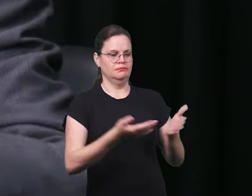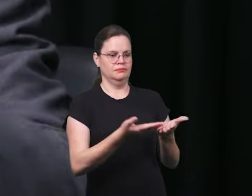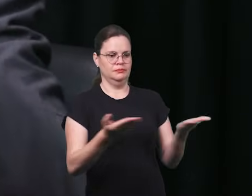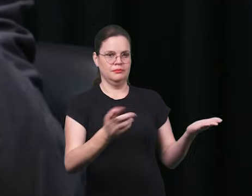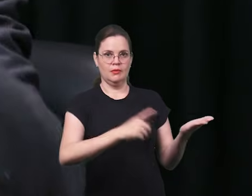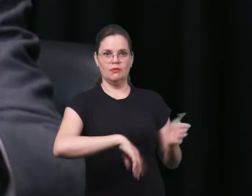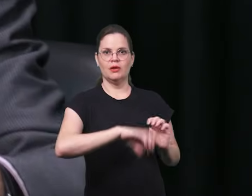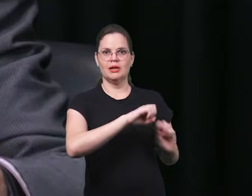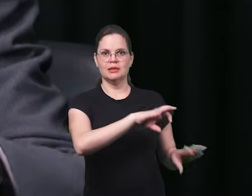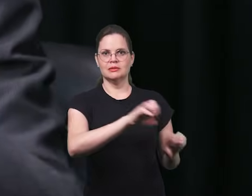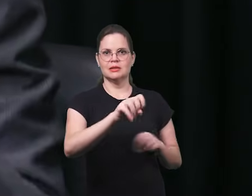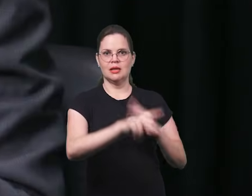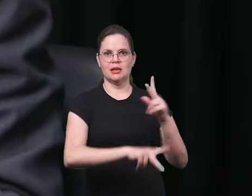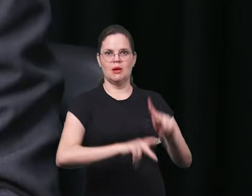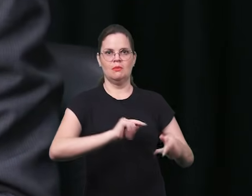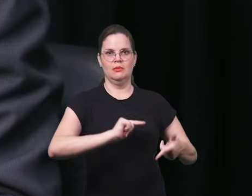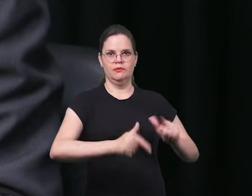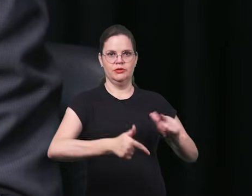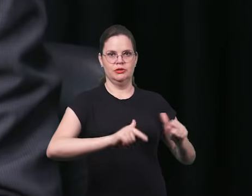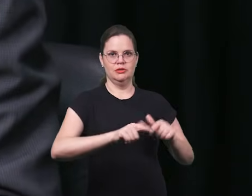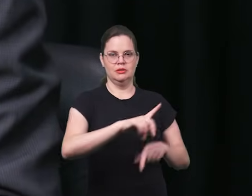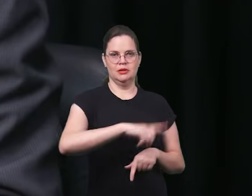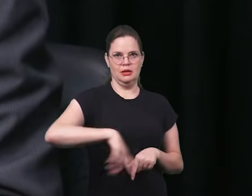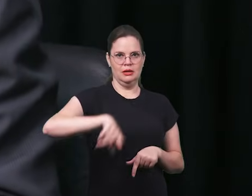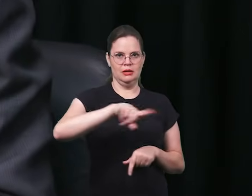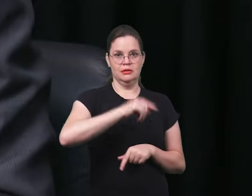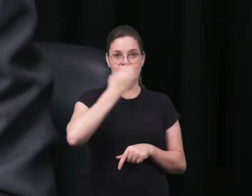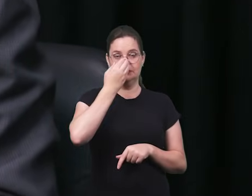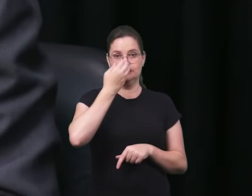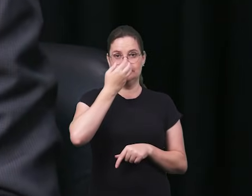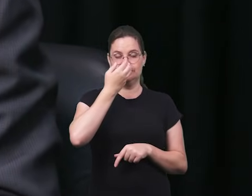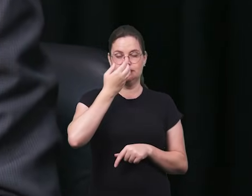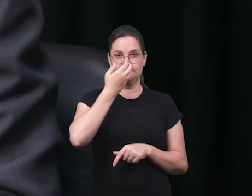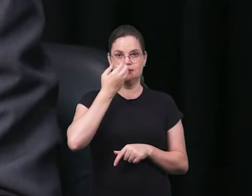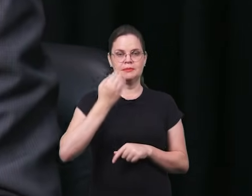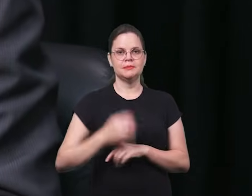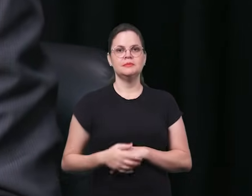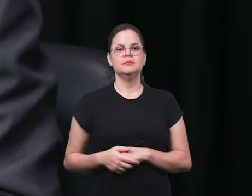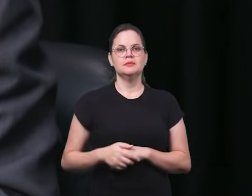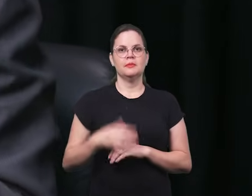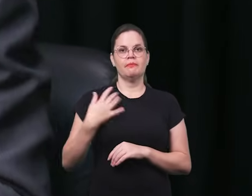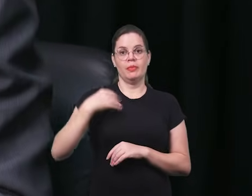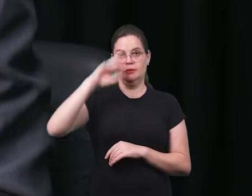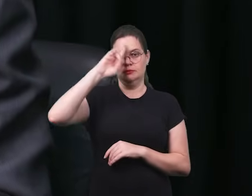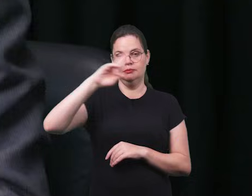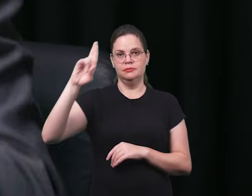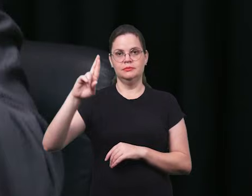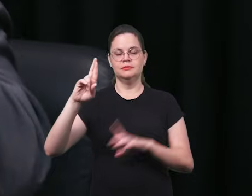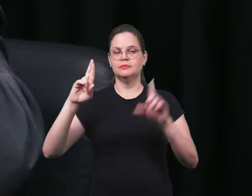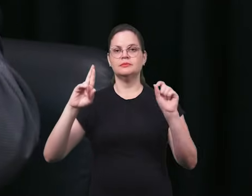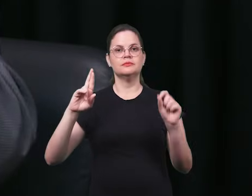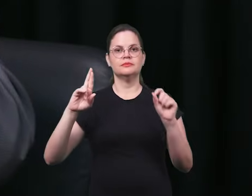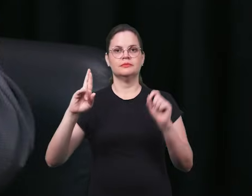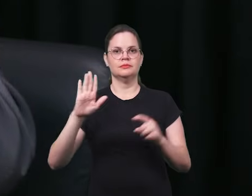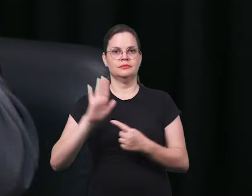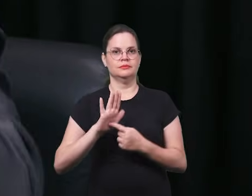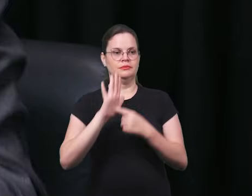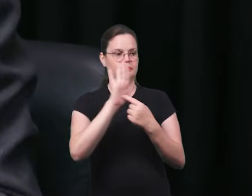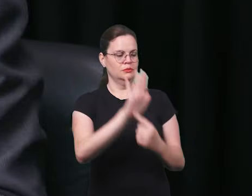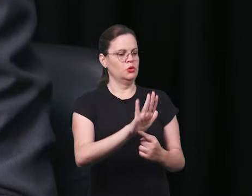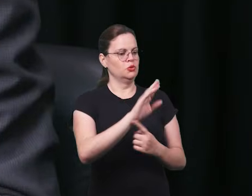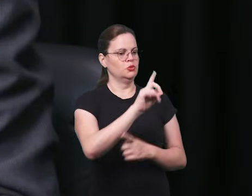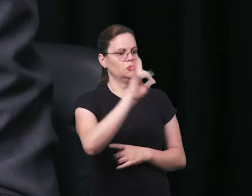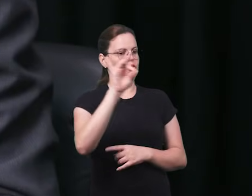desenvolvidos e foram ensinados à nação de Israel, o Senhor estabeleceu o